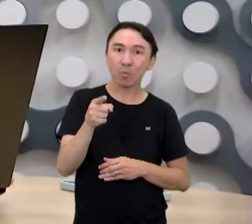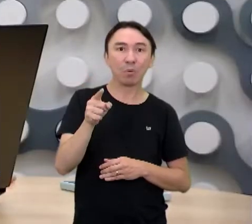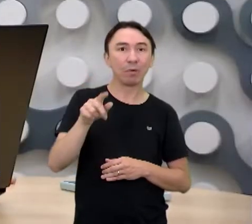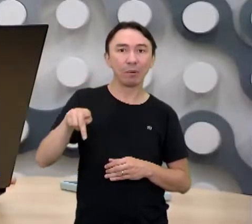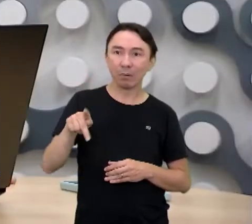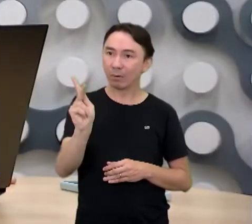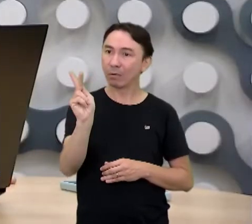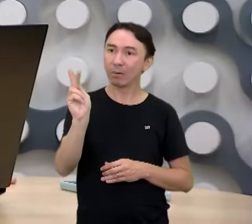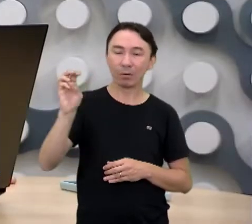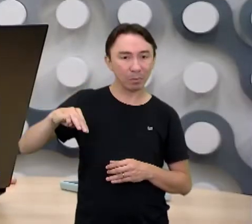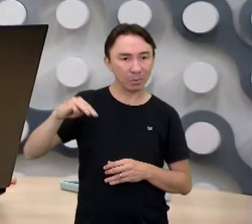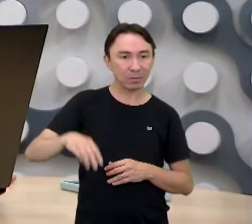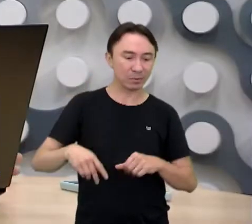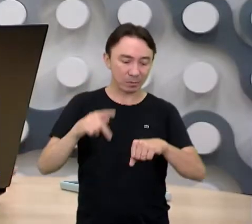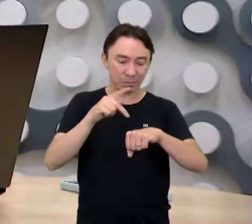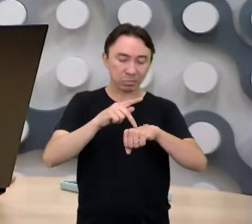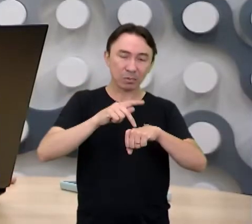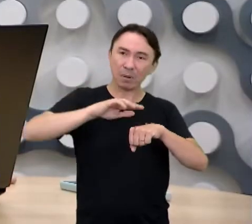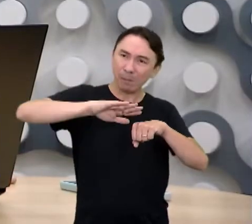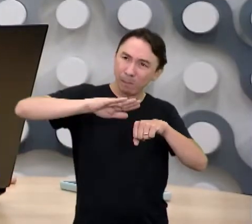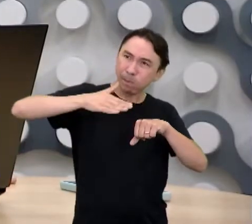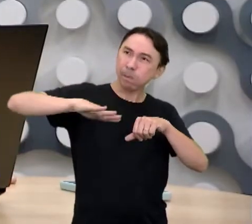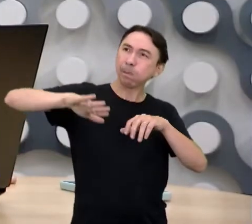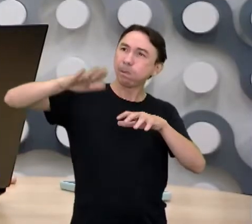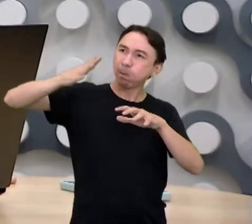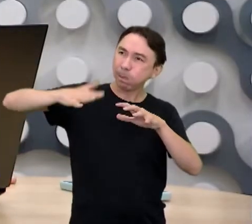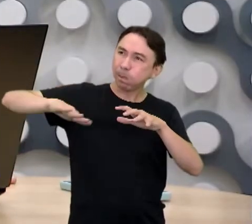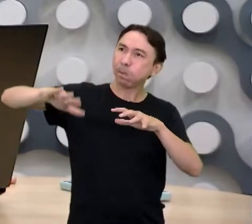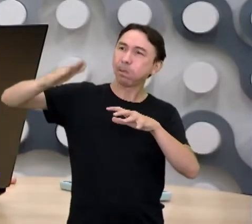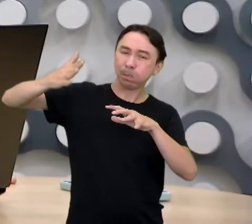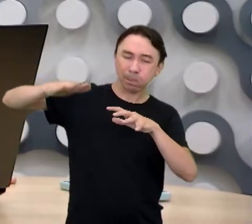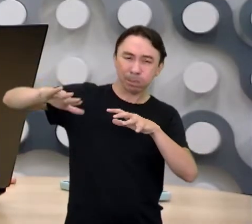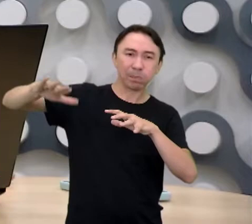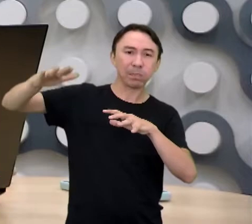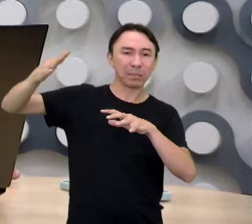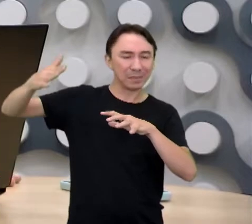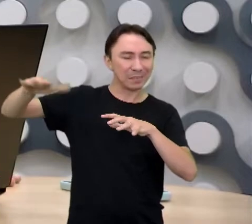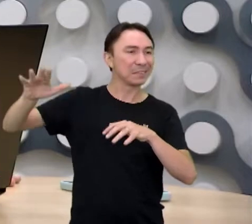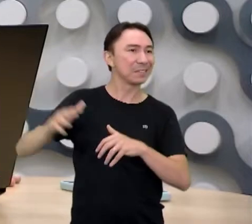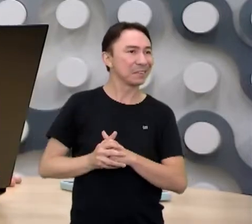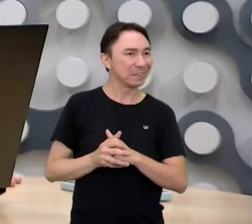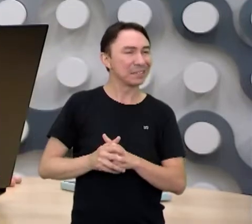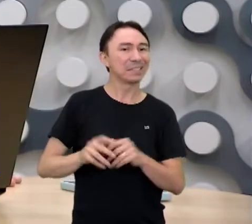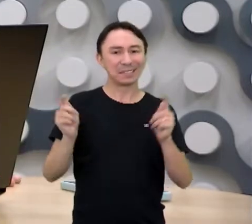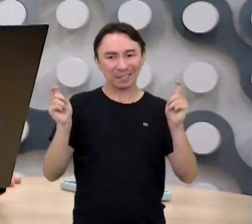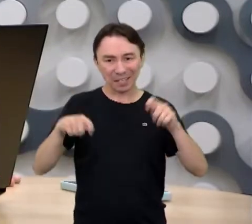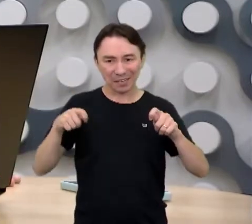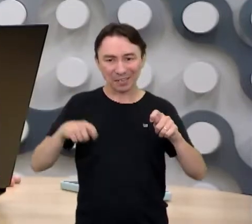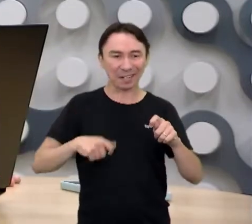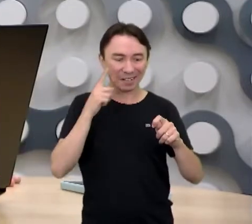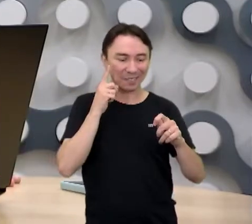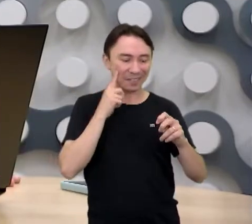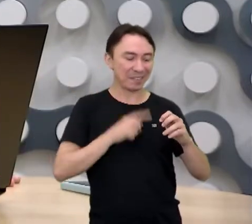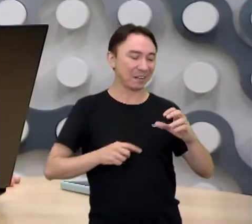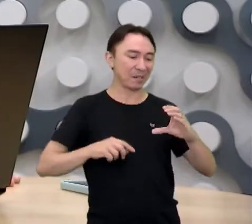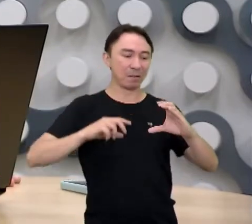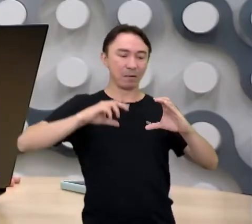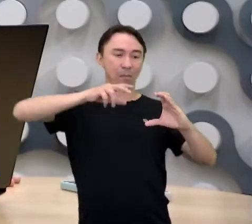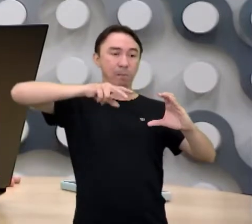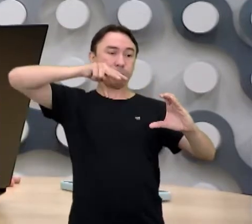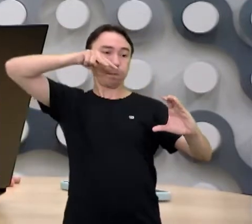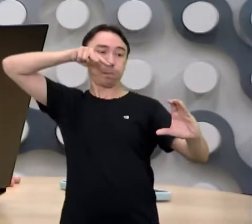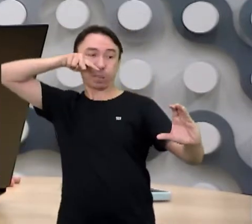né? E você, com certeza, você poderia ver no espaço, né, a olho nu, essa extensão montanhosa, né,